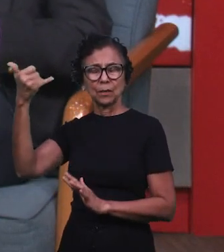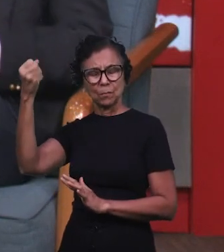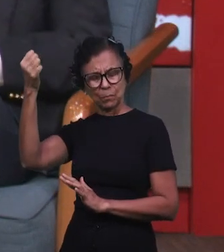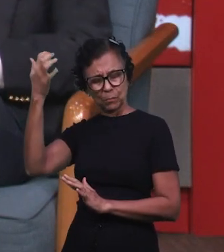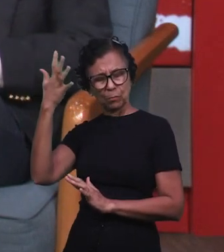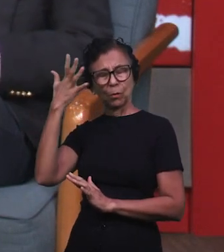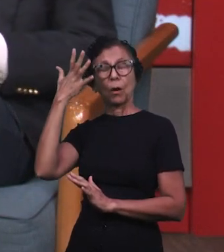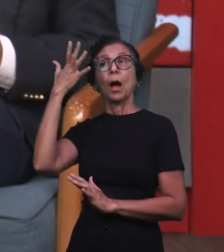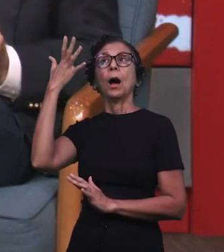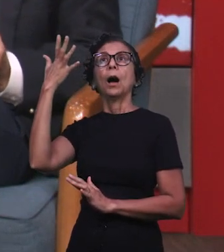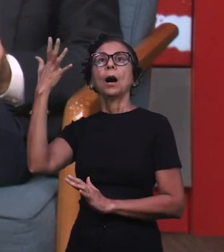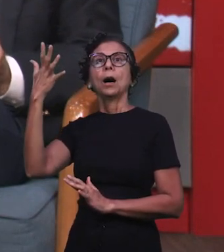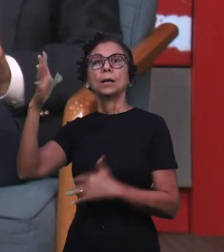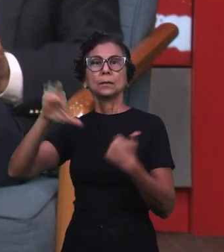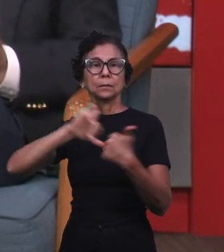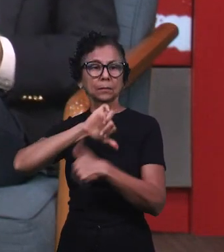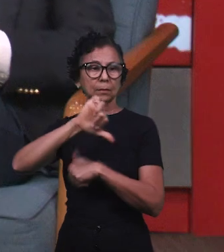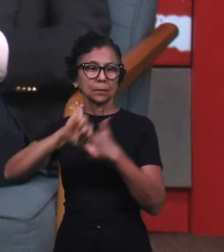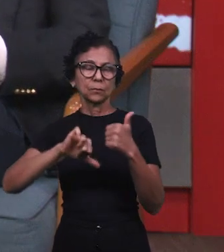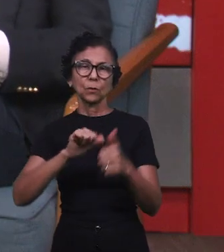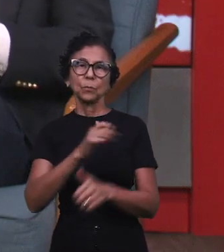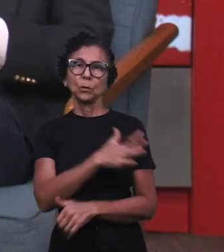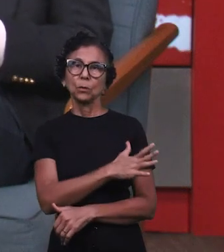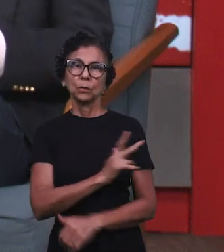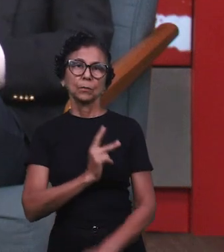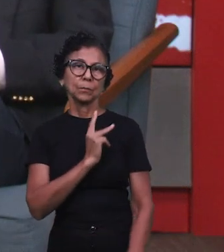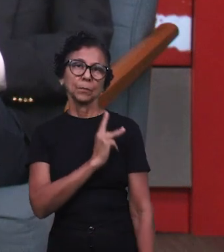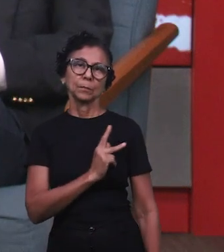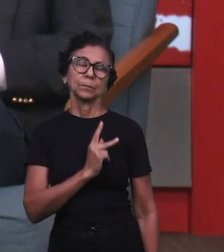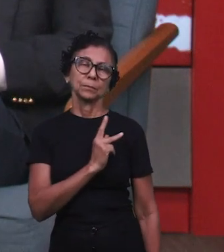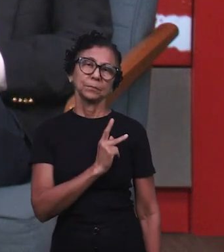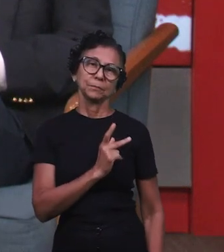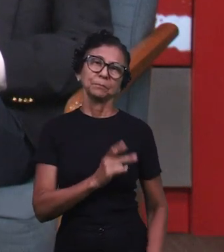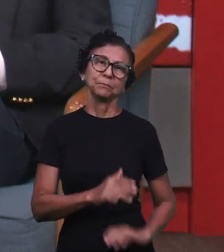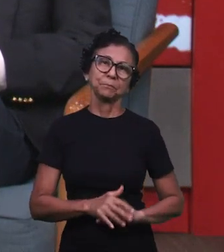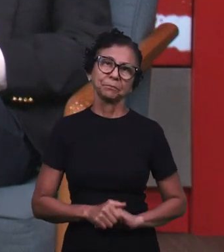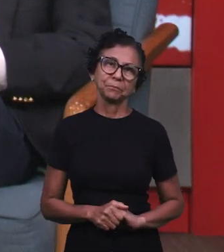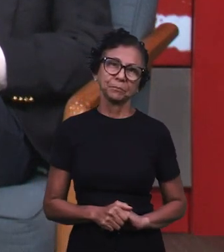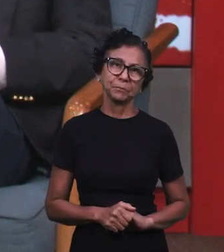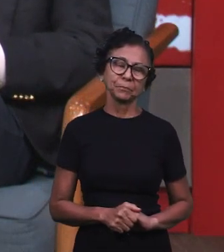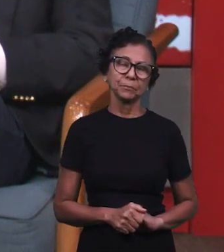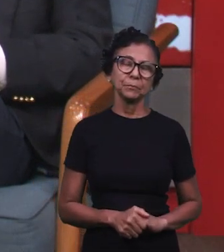exige. Tudo aquilo que é importante para a igreja hoje.